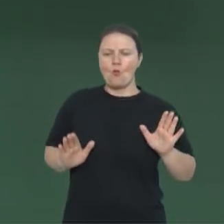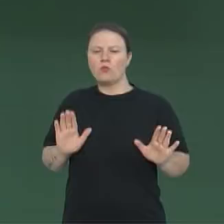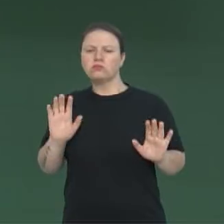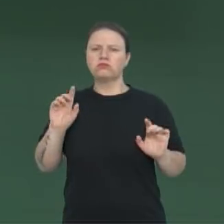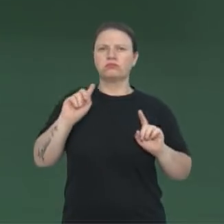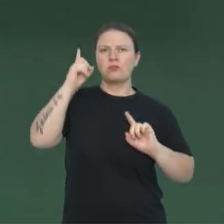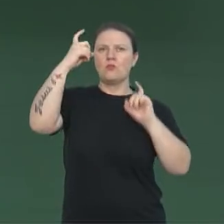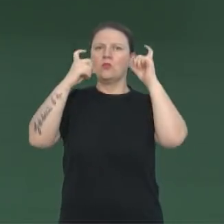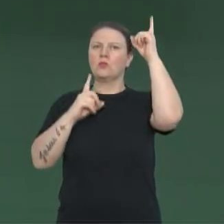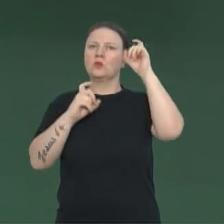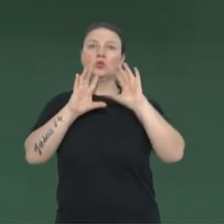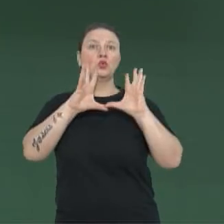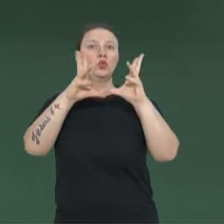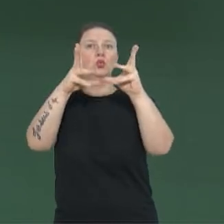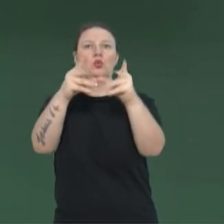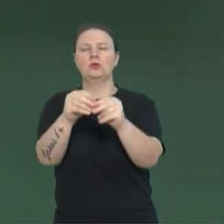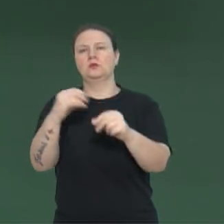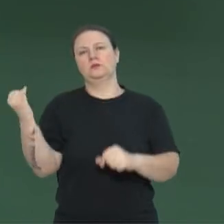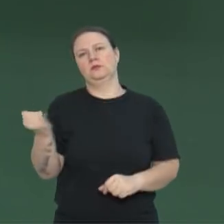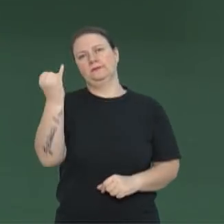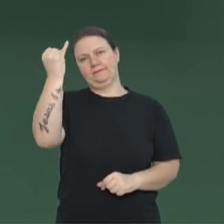teatral.